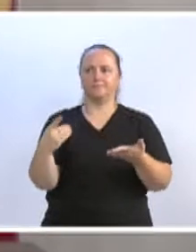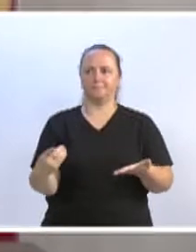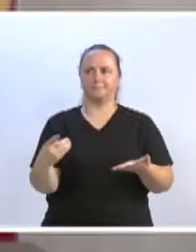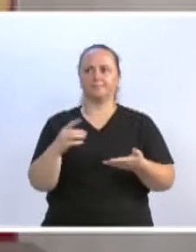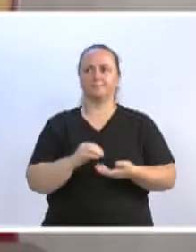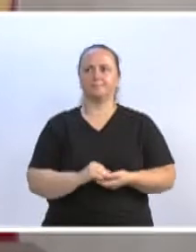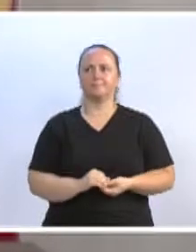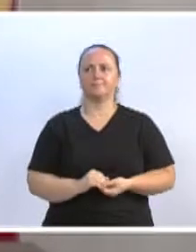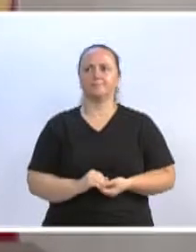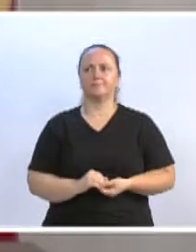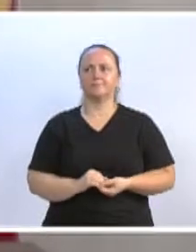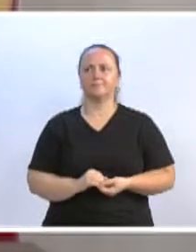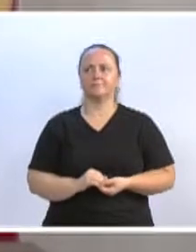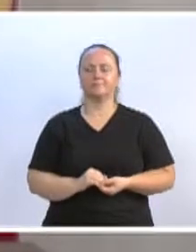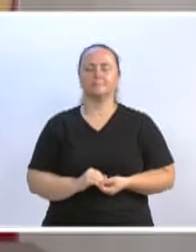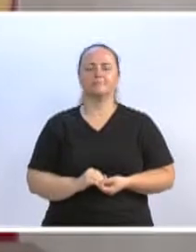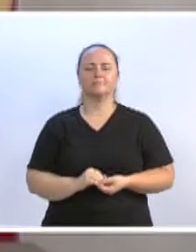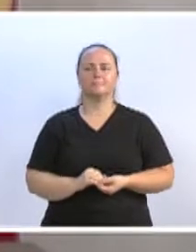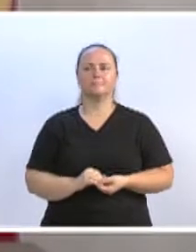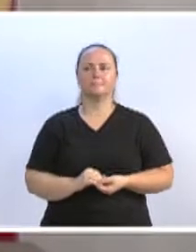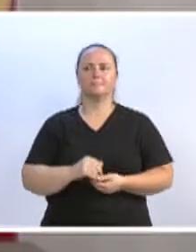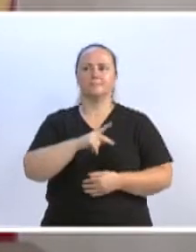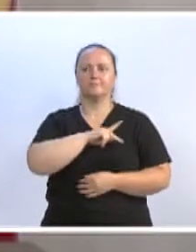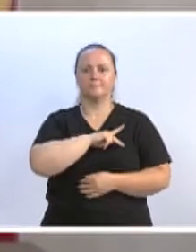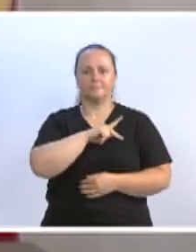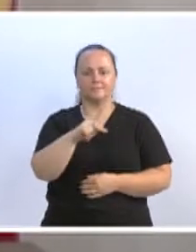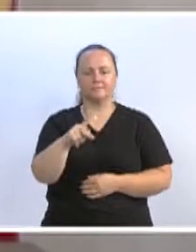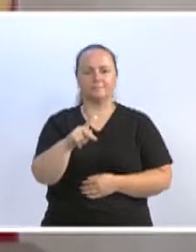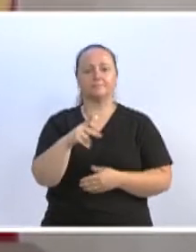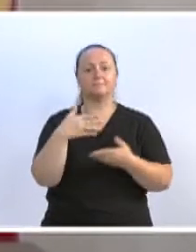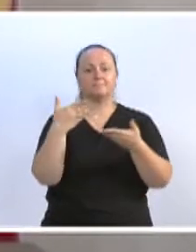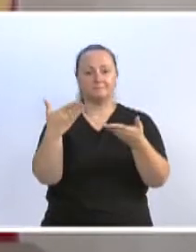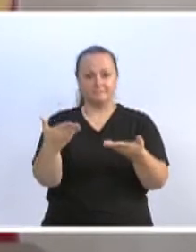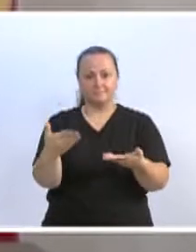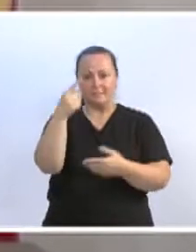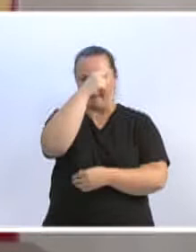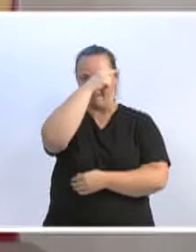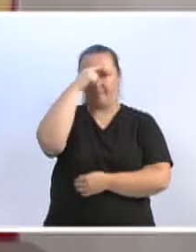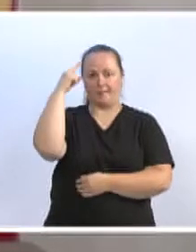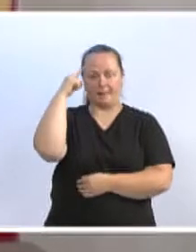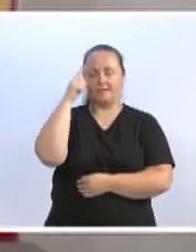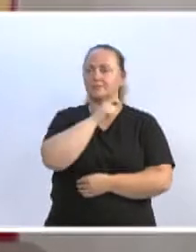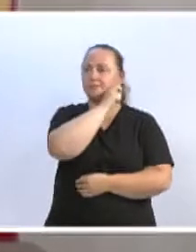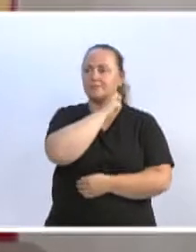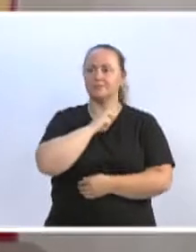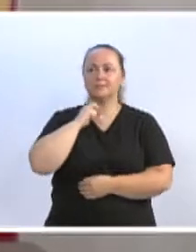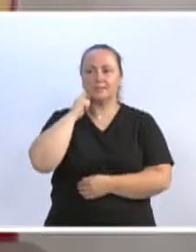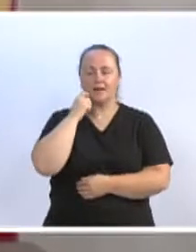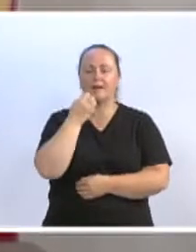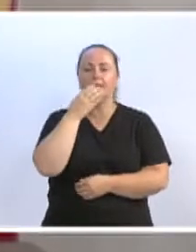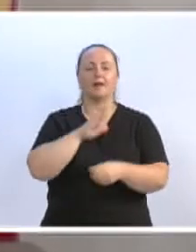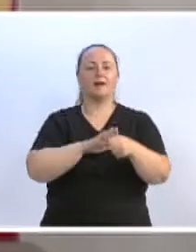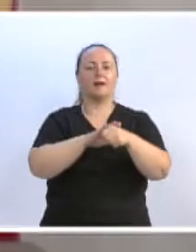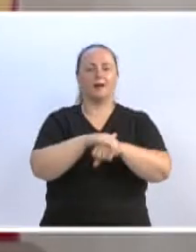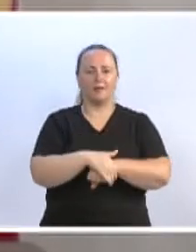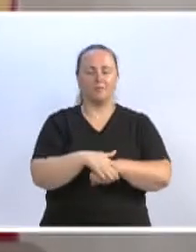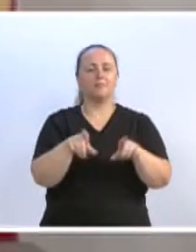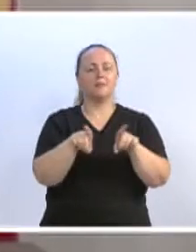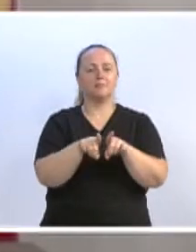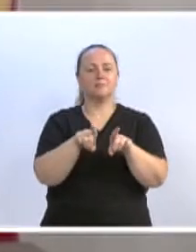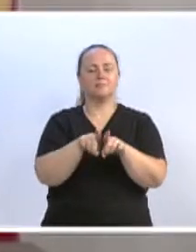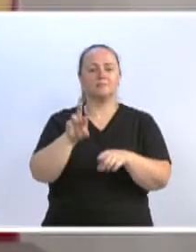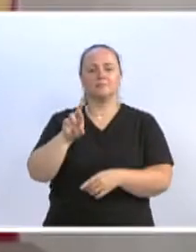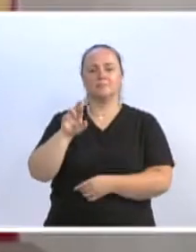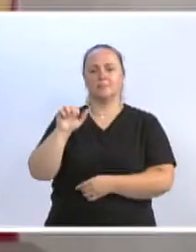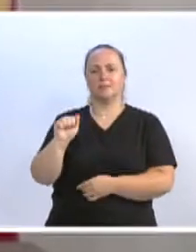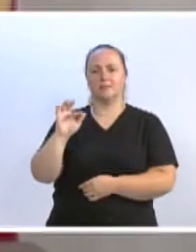Presidente Marcos da Rosa, muito boa noite. Vereador Alba. Eu cumprimento também Dom Rafael,